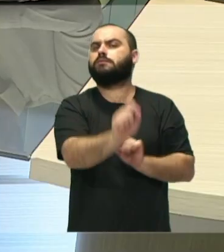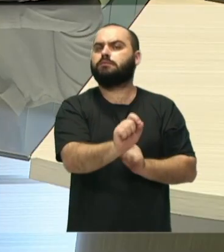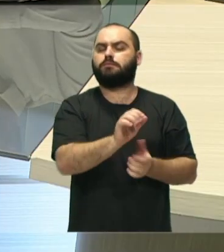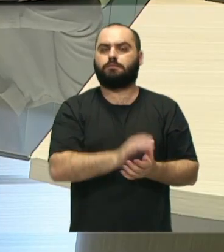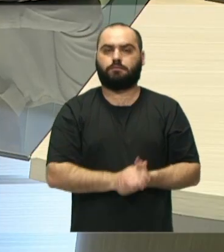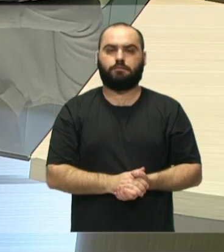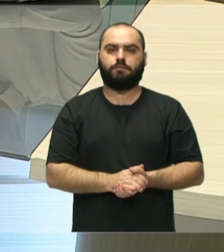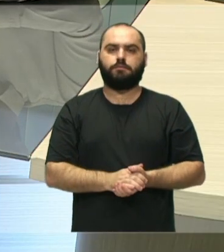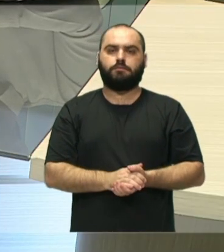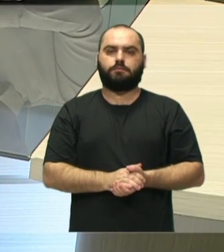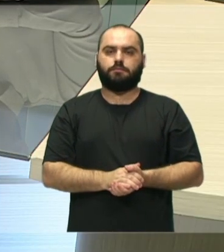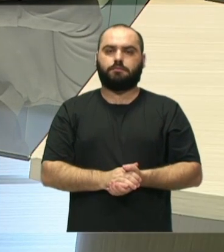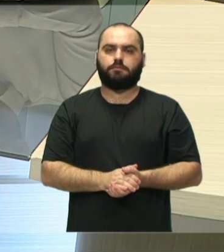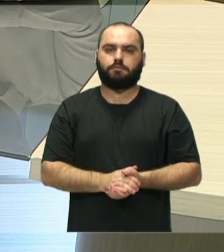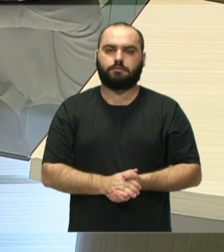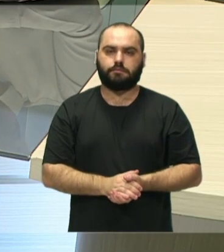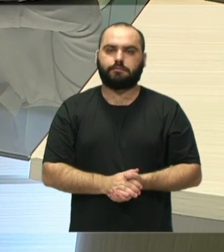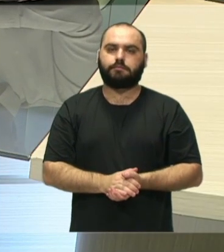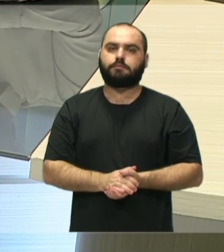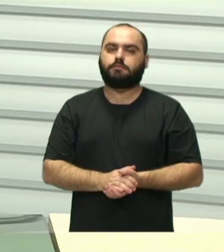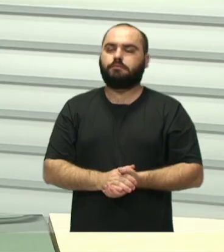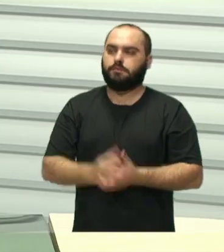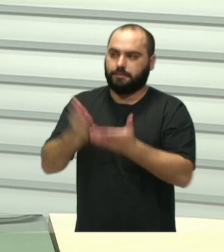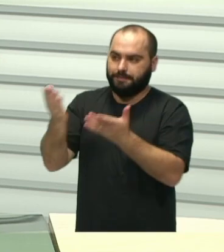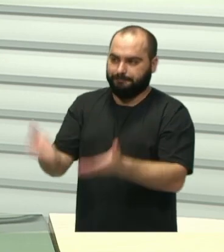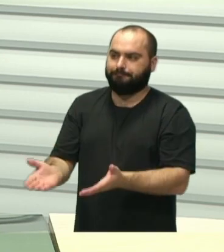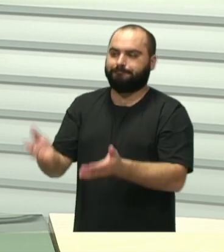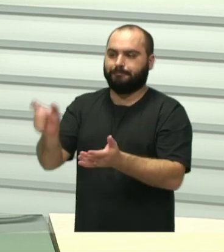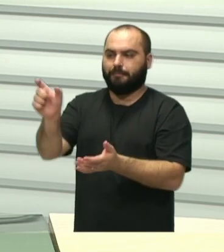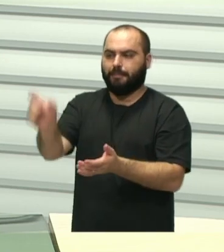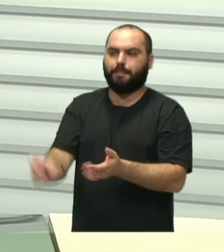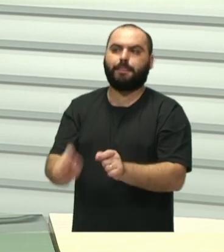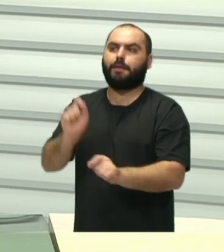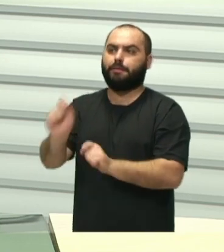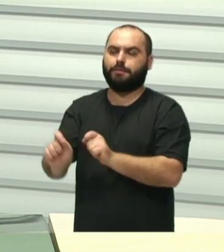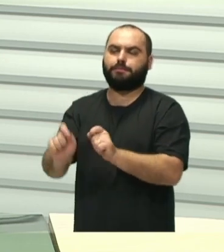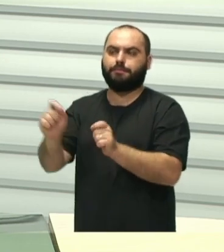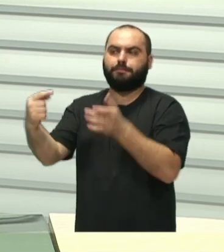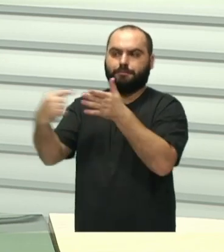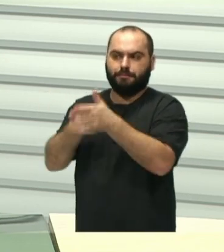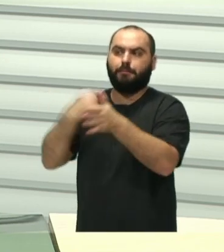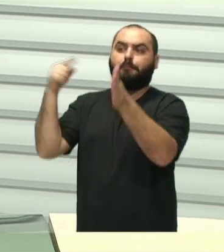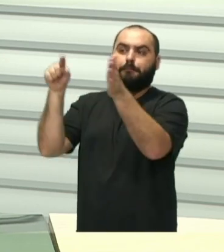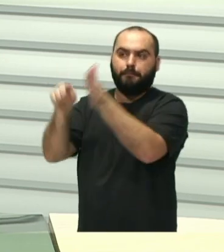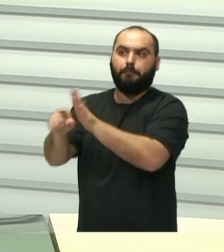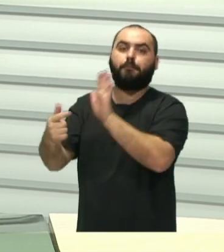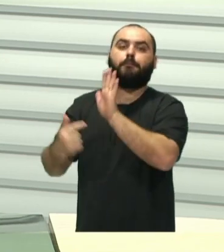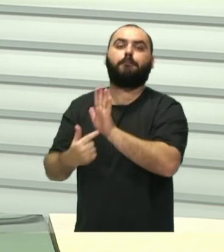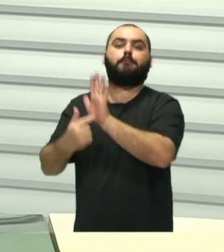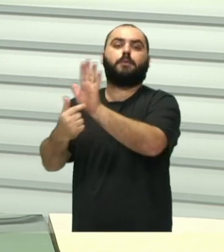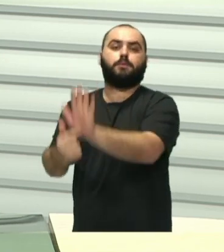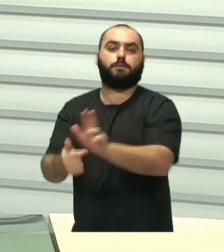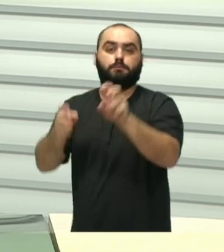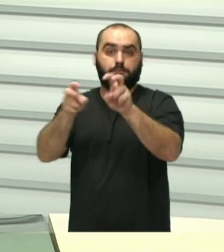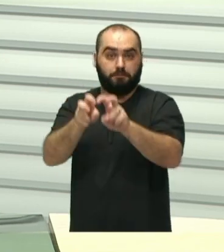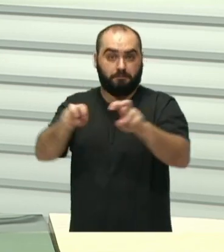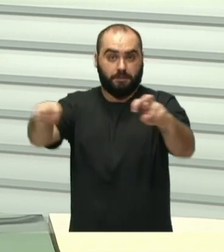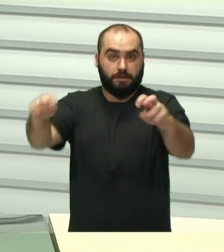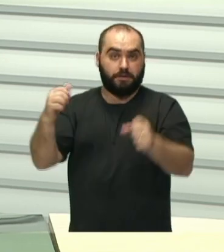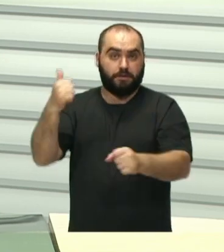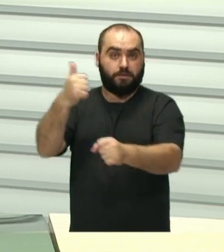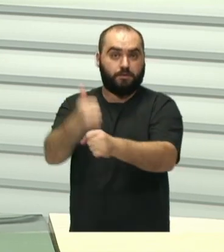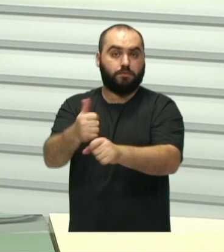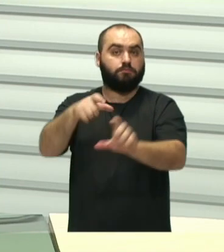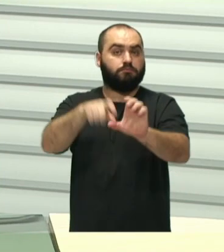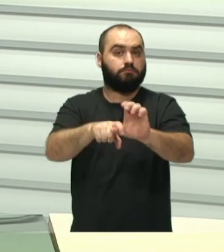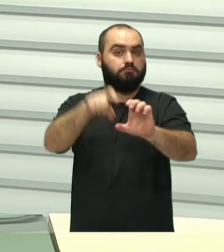agora para 2022 essas perguntas Júnior vai mostrando também quanto à nossa mesa atual gestão Ela